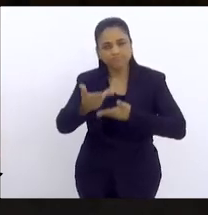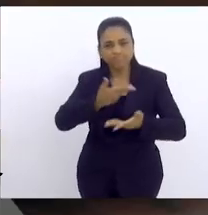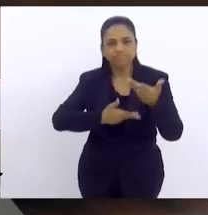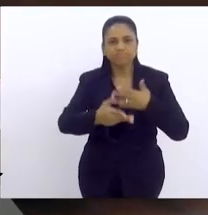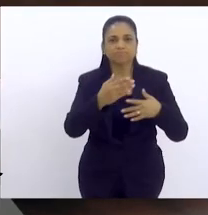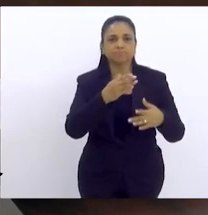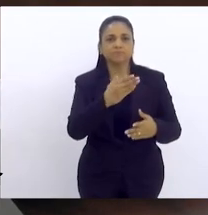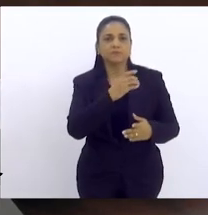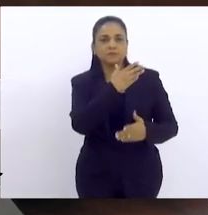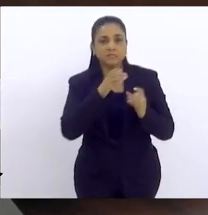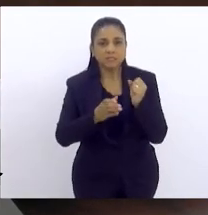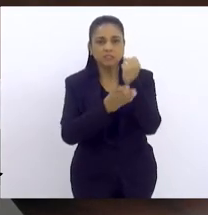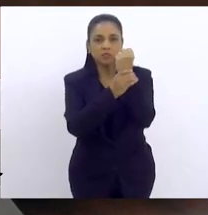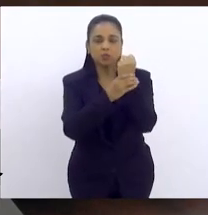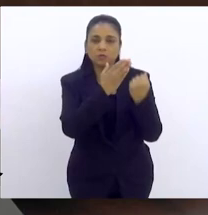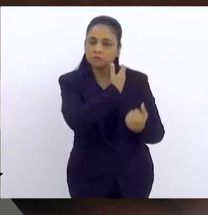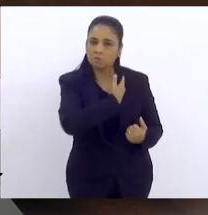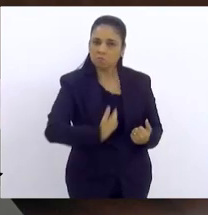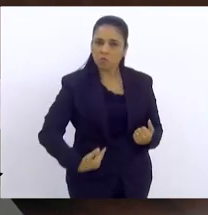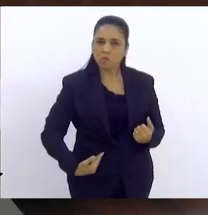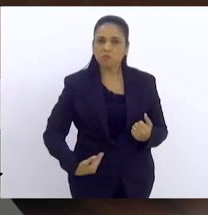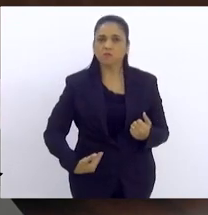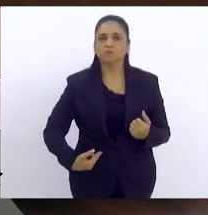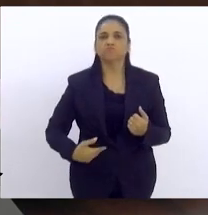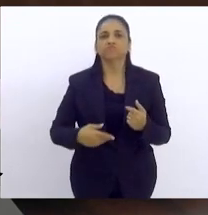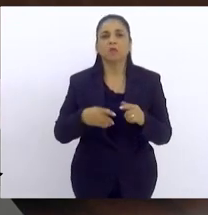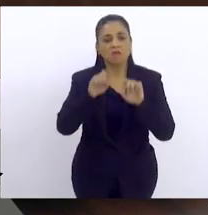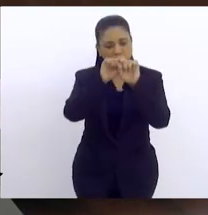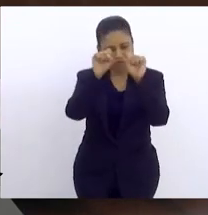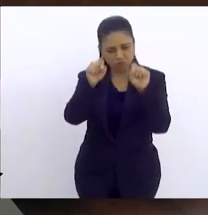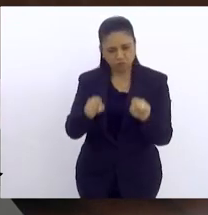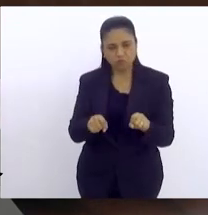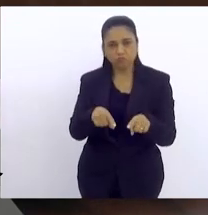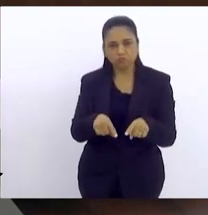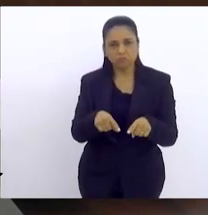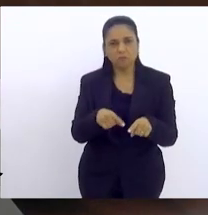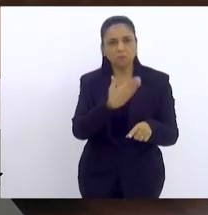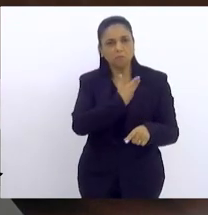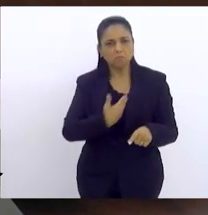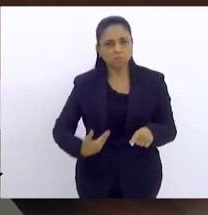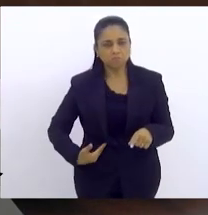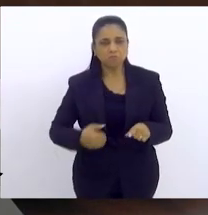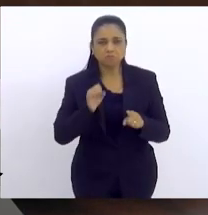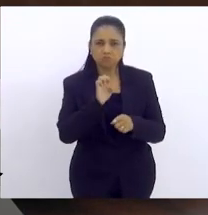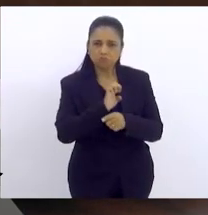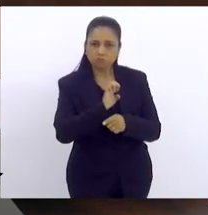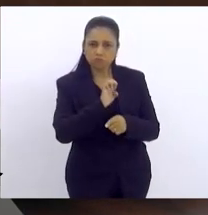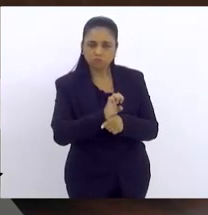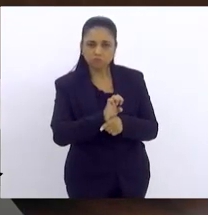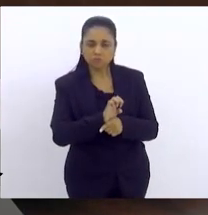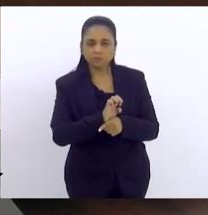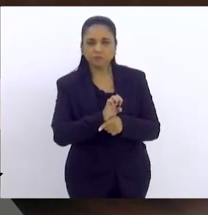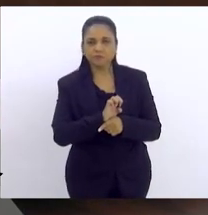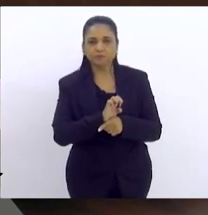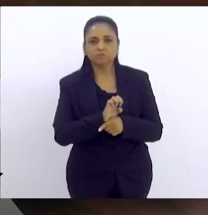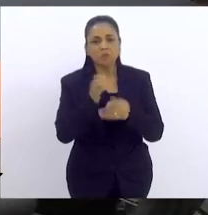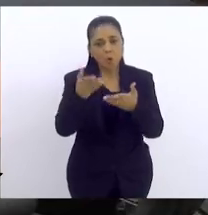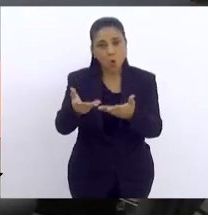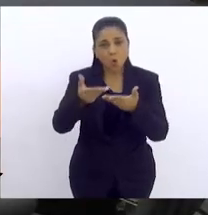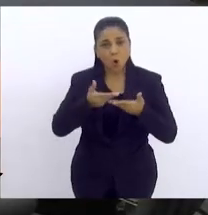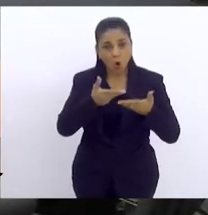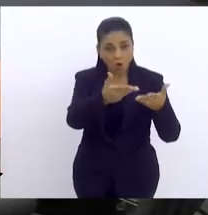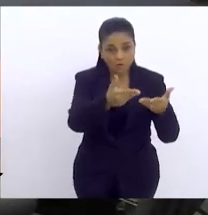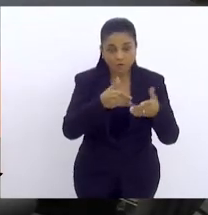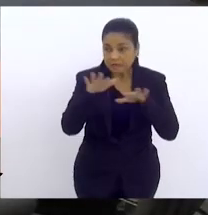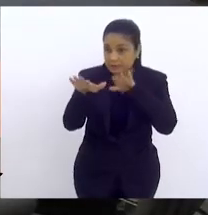com a própria Presidente aqui falou que funcionário público né funcionário do estado a gente aqui é convida e